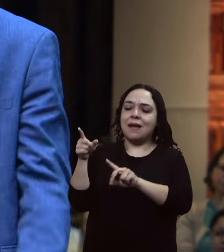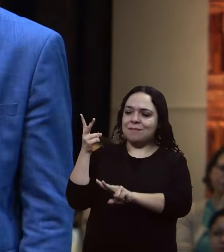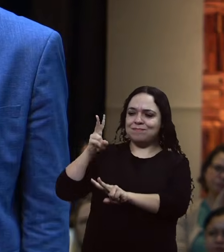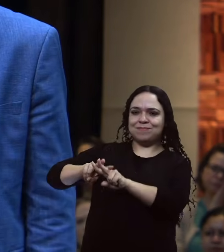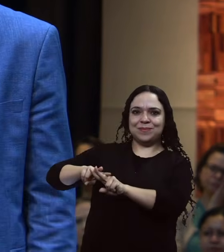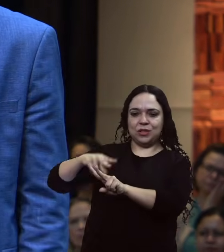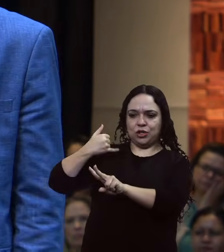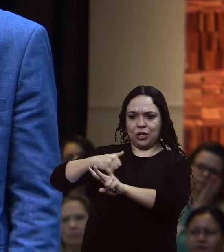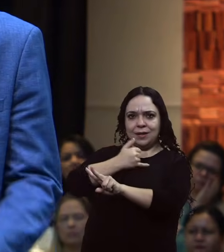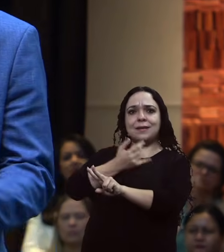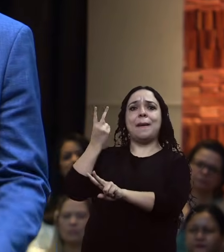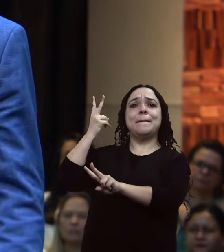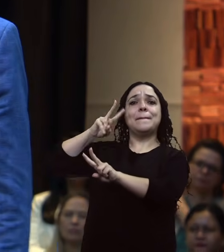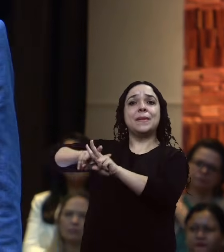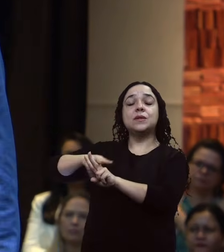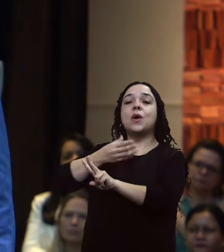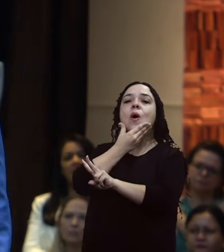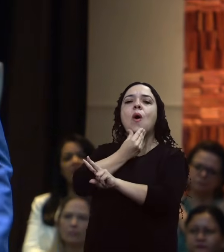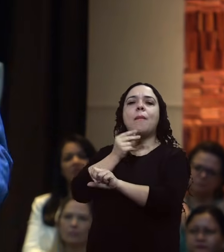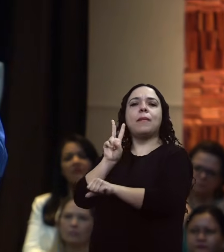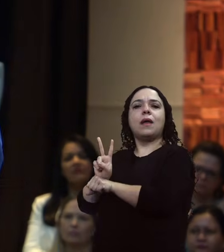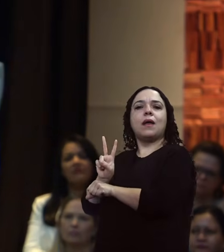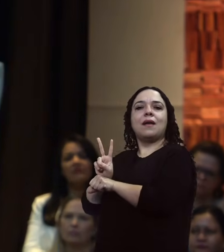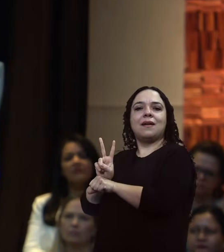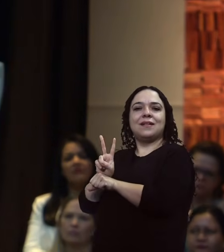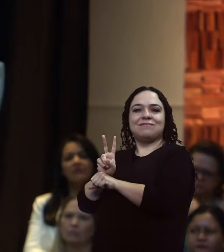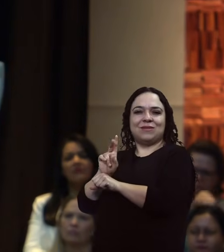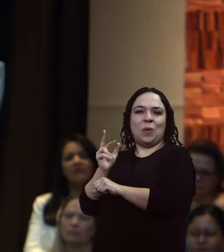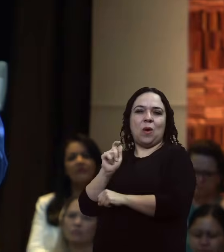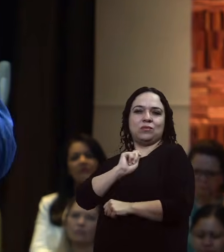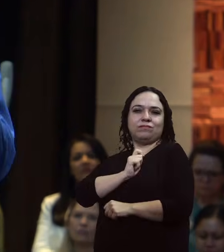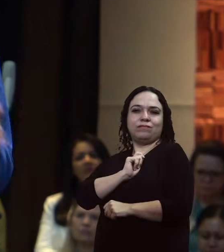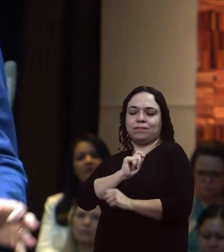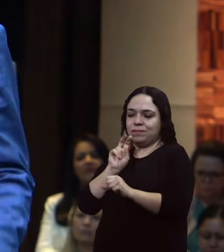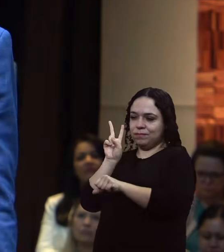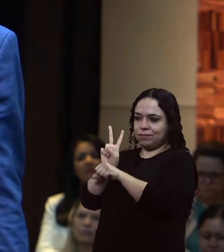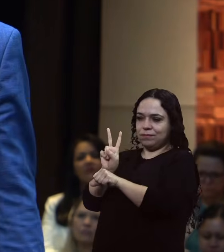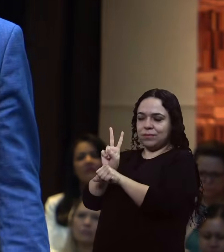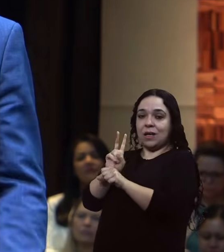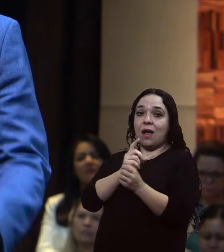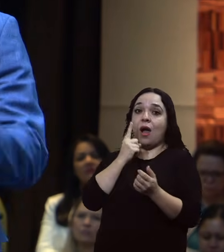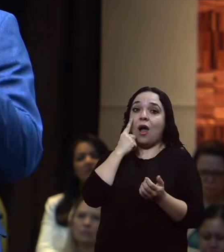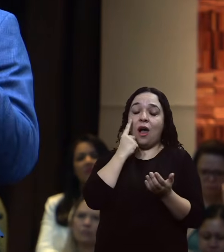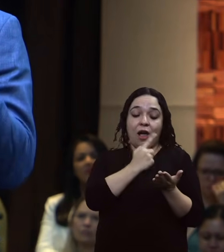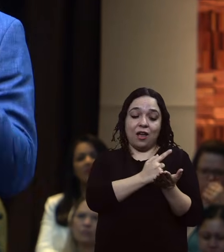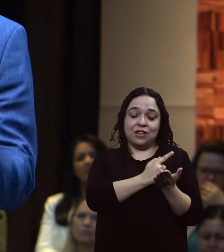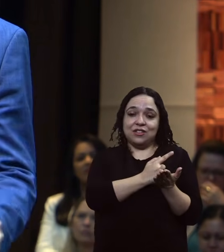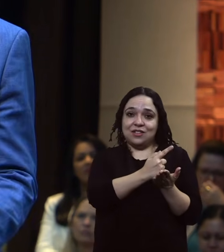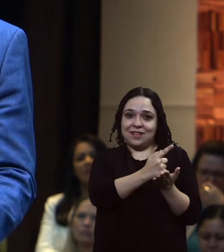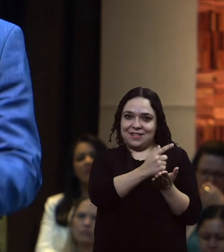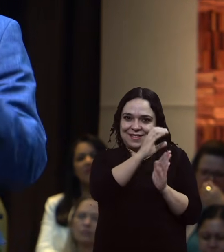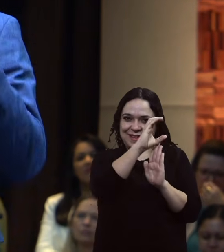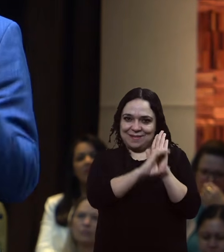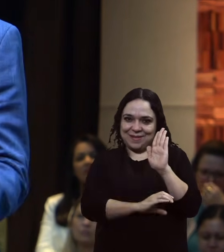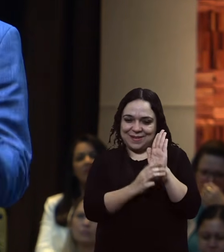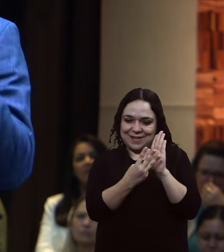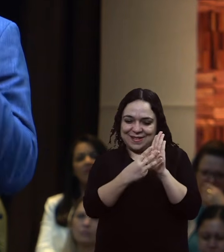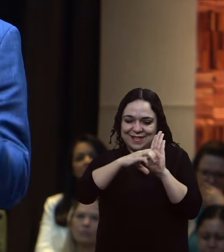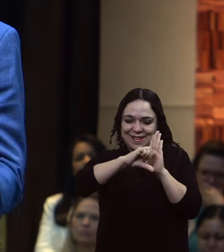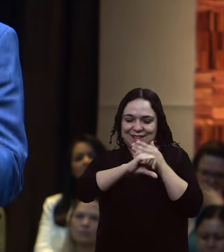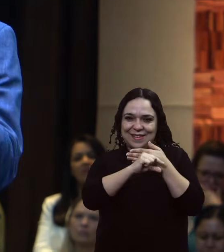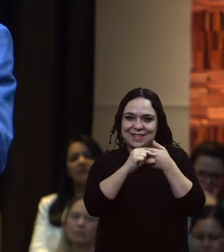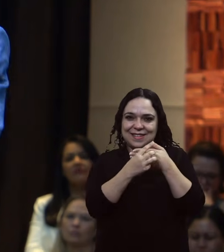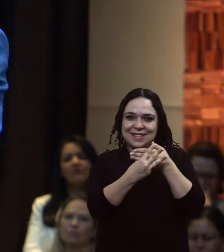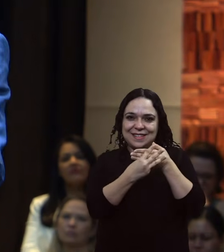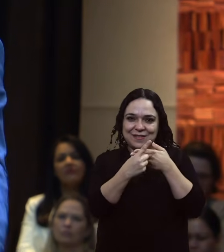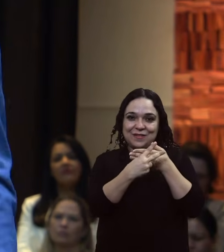era abençoado. Olha o que diz Gênesis 39, 21. Mas o Senhor estava com